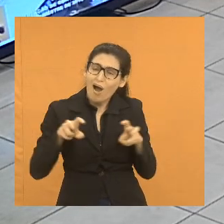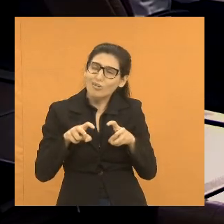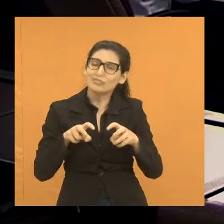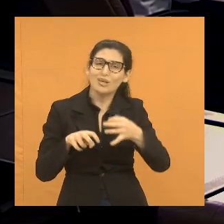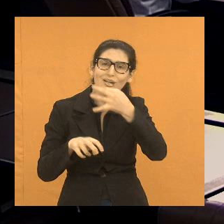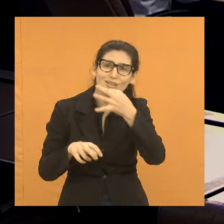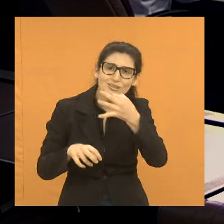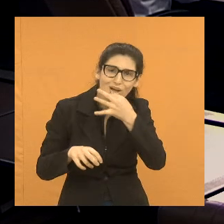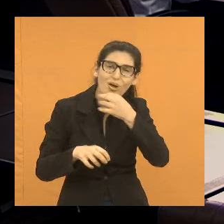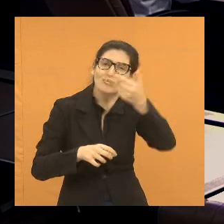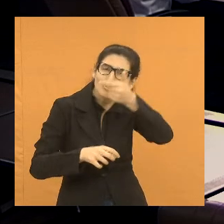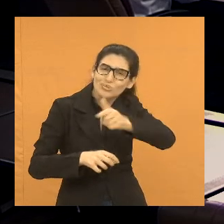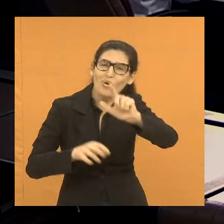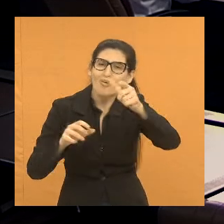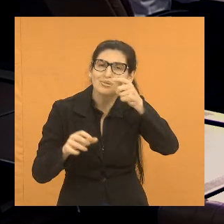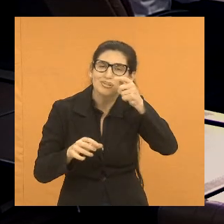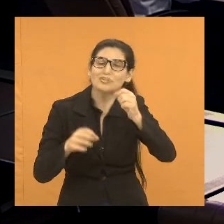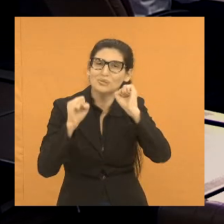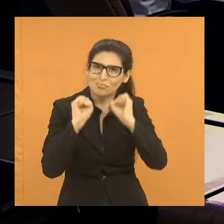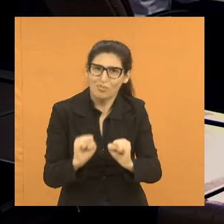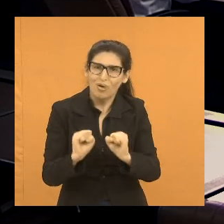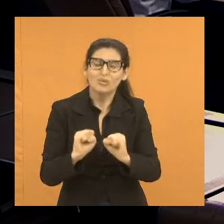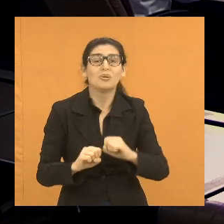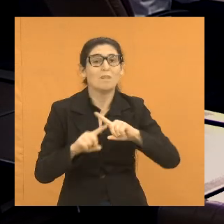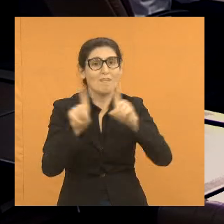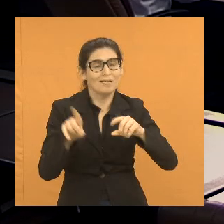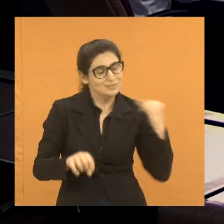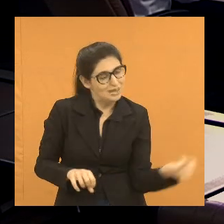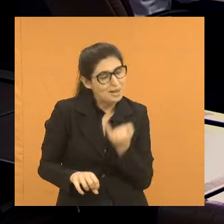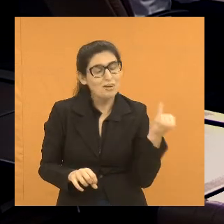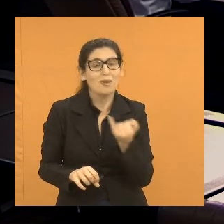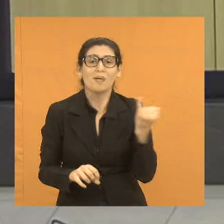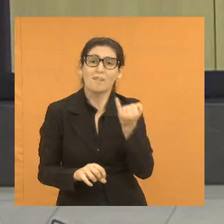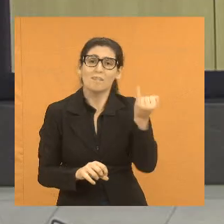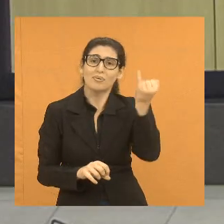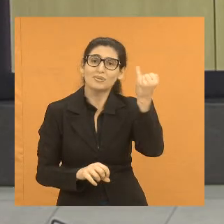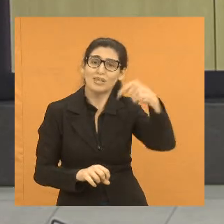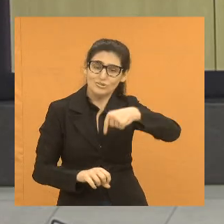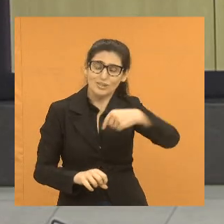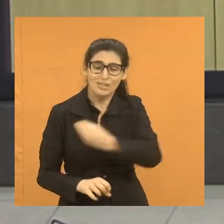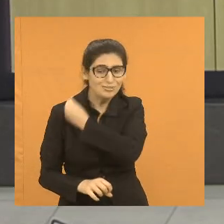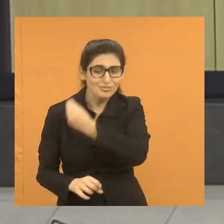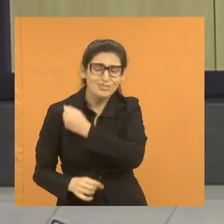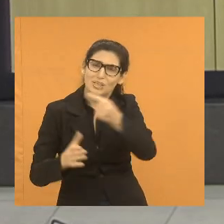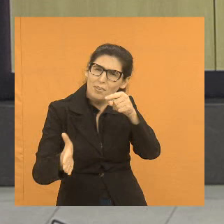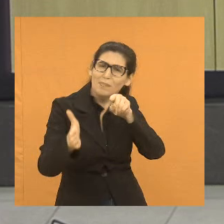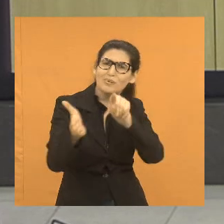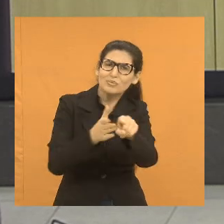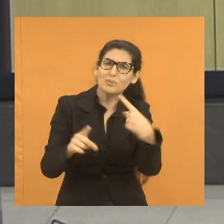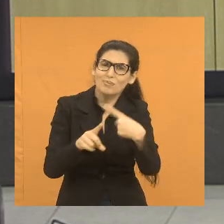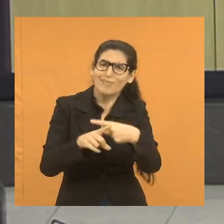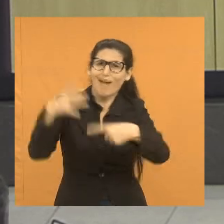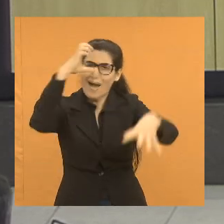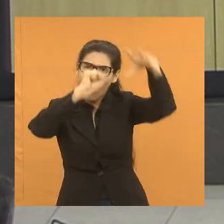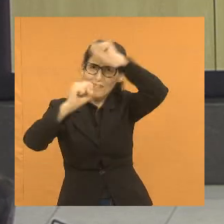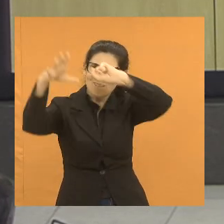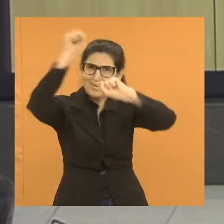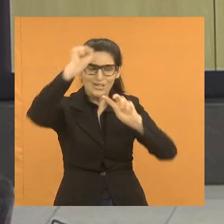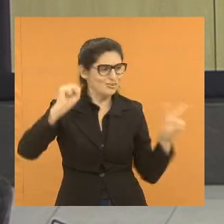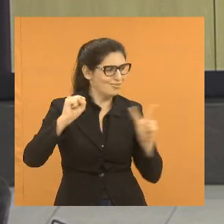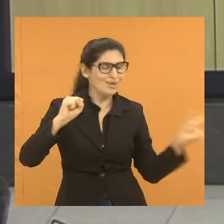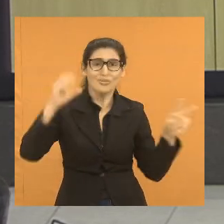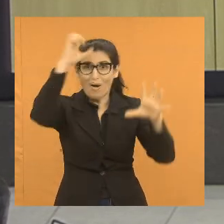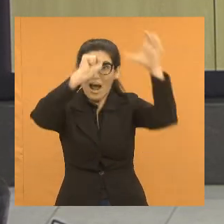Câmara, mas é importante nós estarmos aqui fazendo os questionamentos que nós fizemos. Obrigada